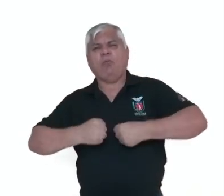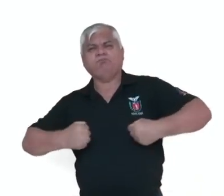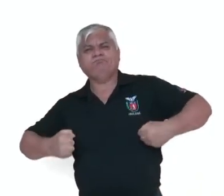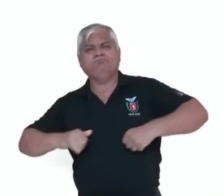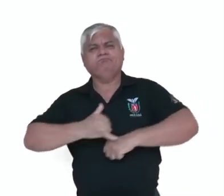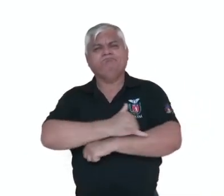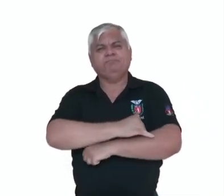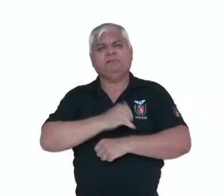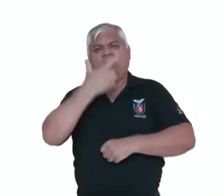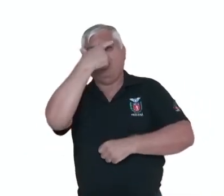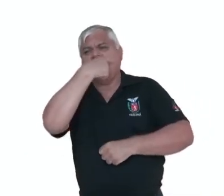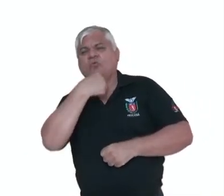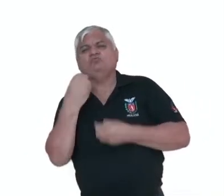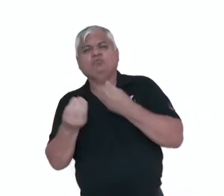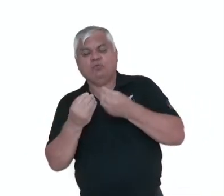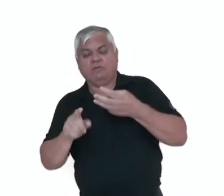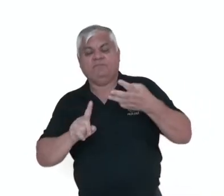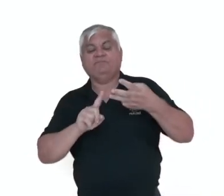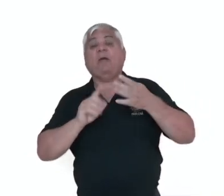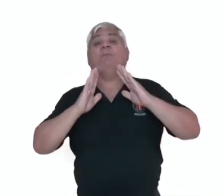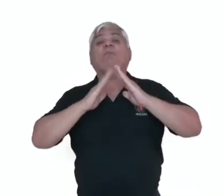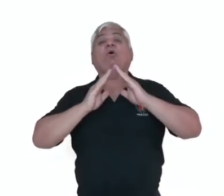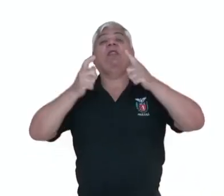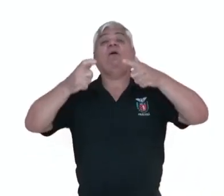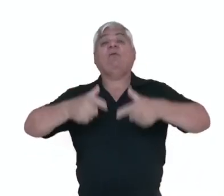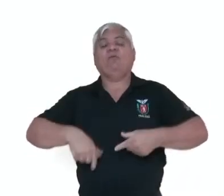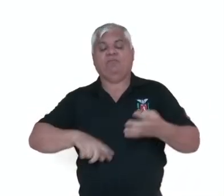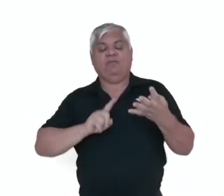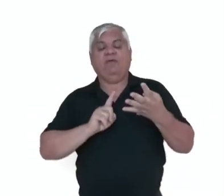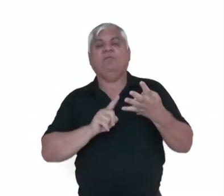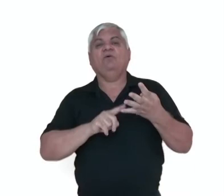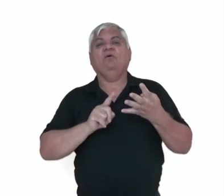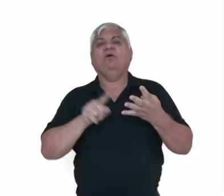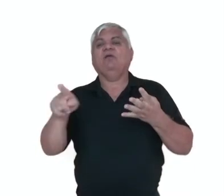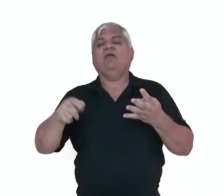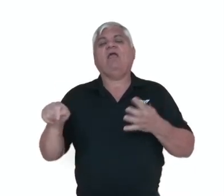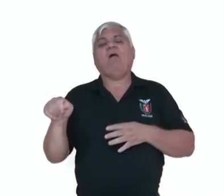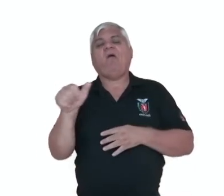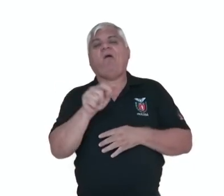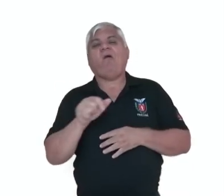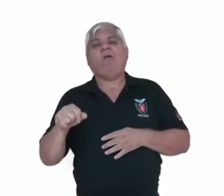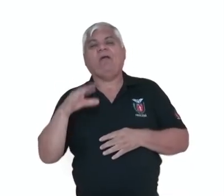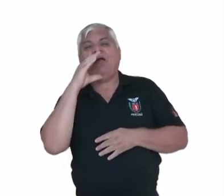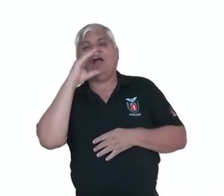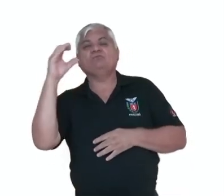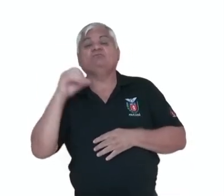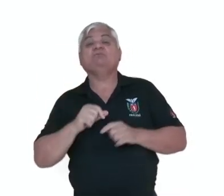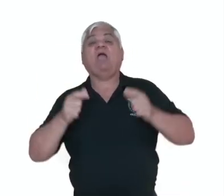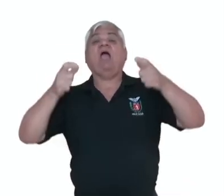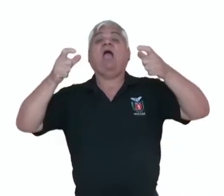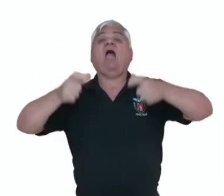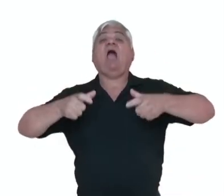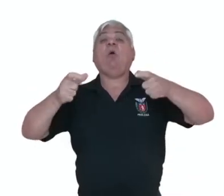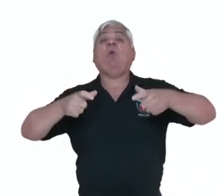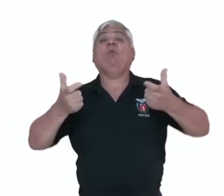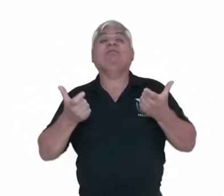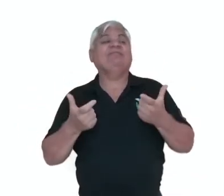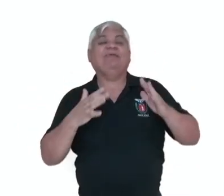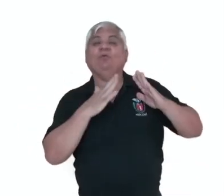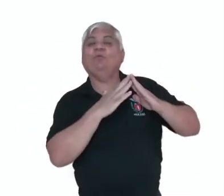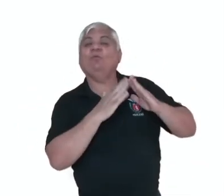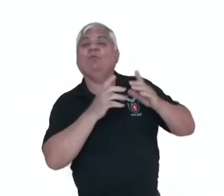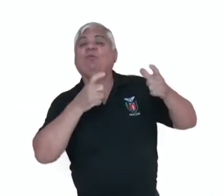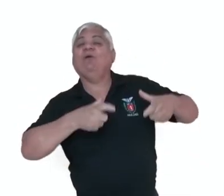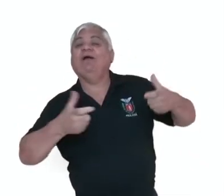a aparência, onde eles vivem, por que decidiram enganar os adultos, onde a história acontece, o que aconteceu, será